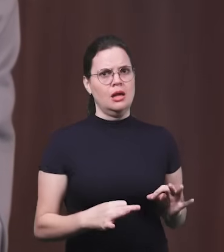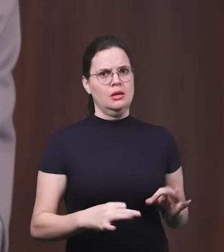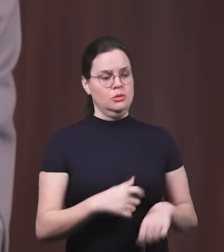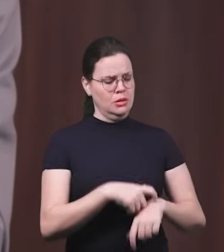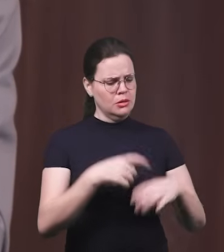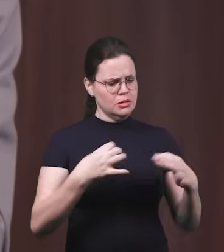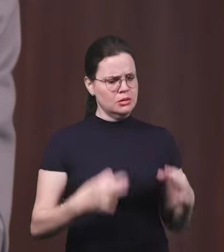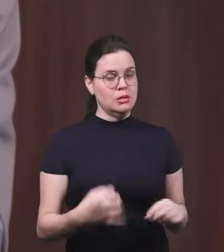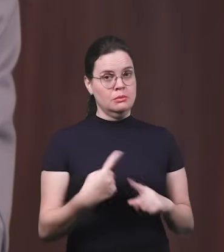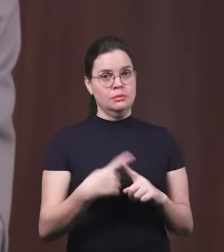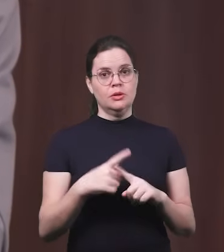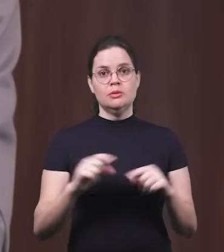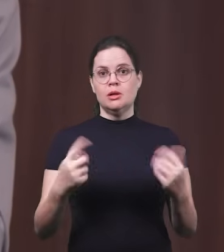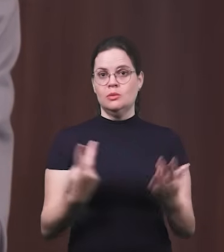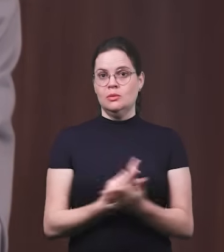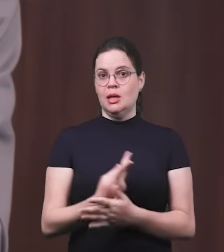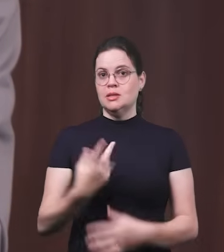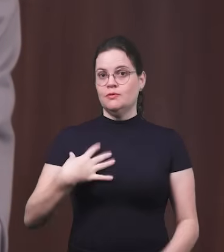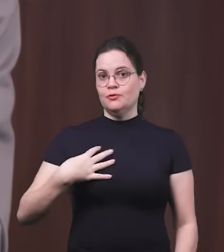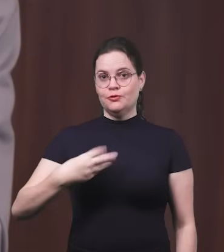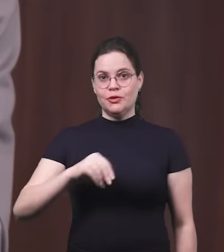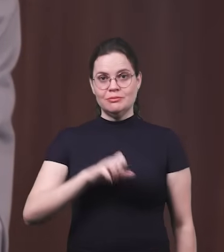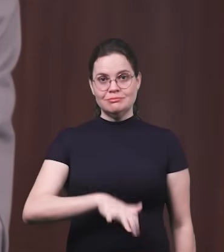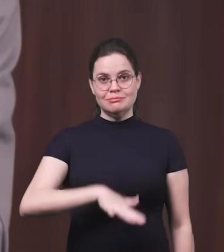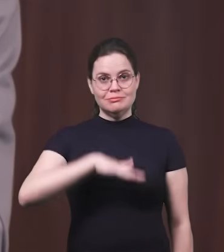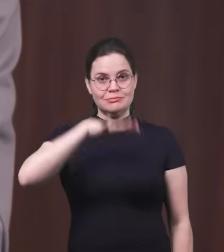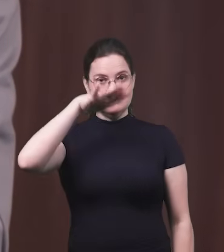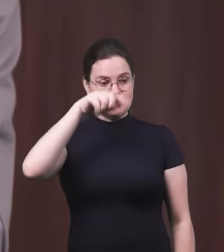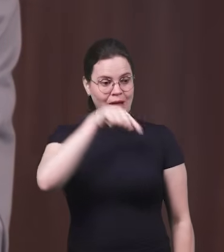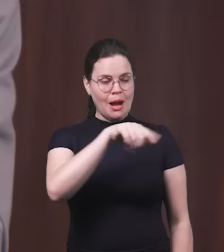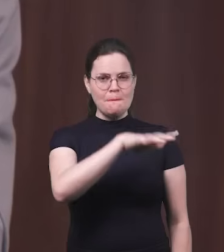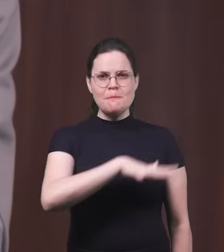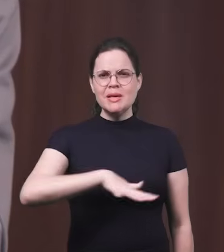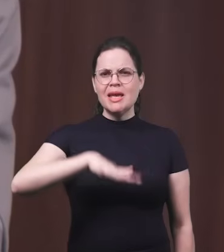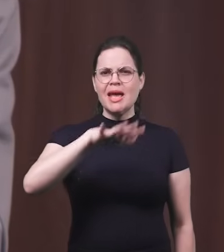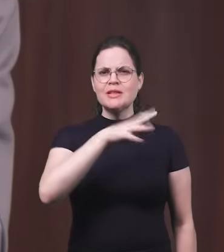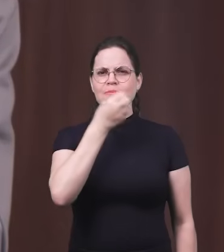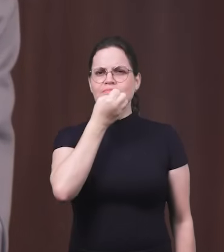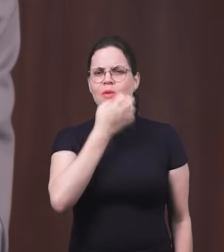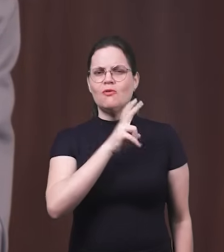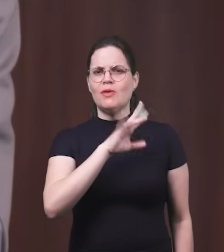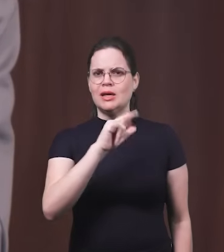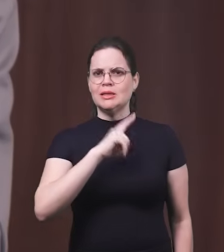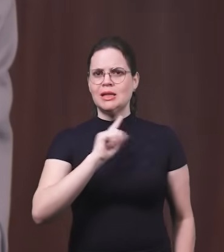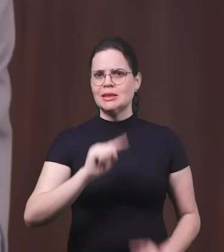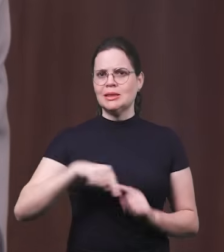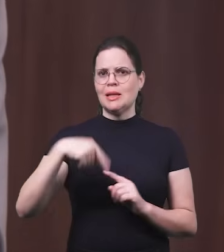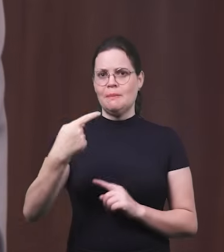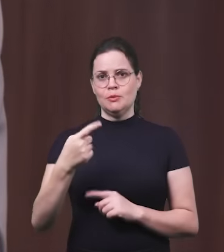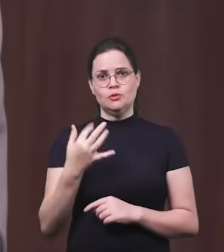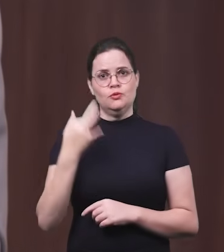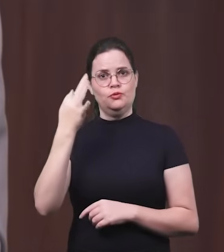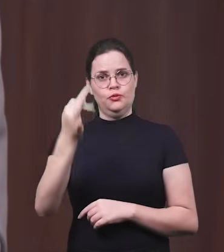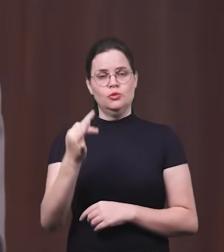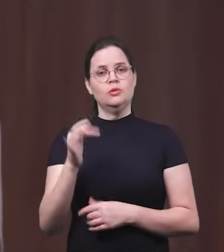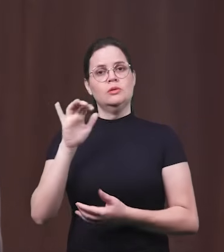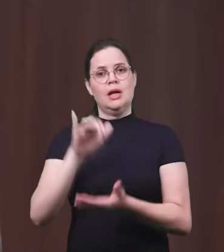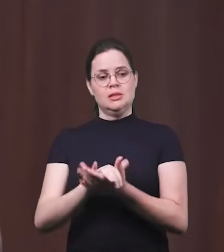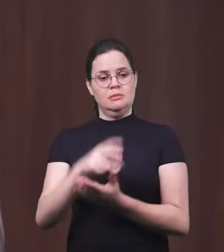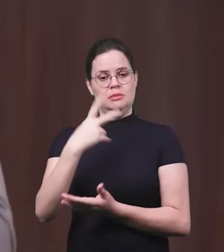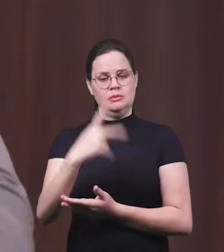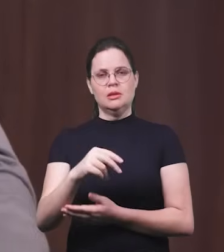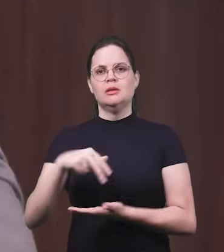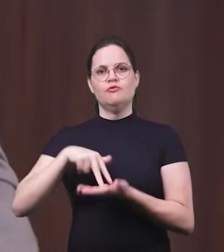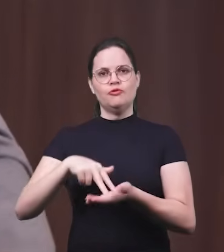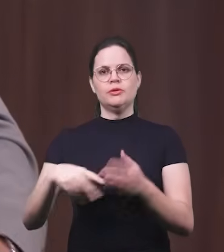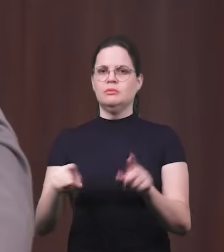importante, porque os filhos que crescerem nesse ambiente vão ter uma base familiar muito forte. Agora, a gente está falando tão